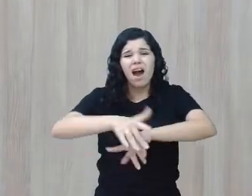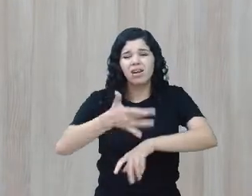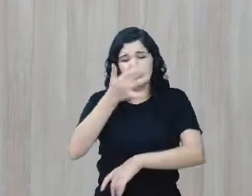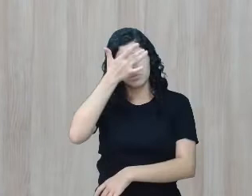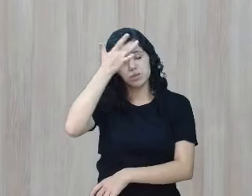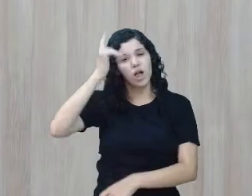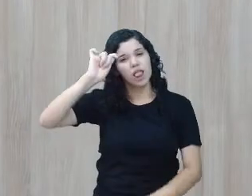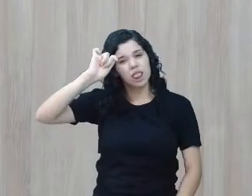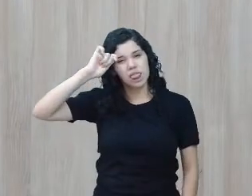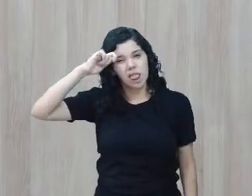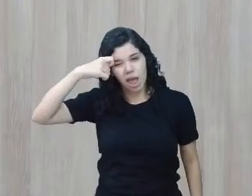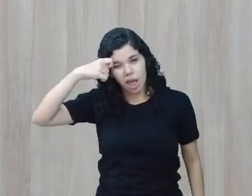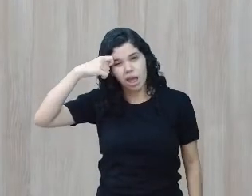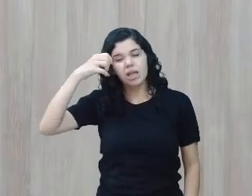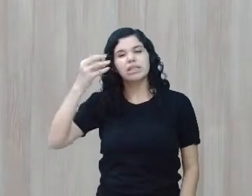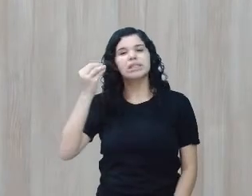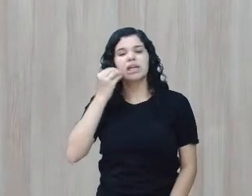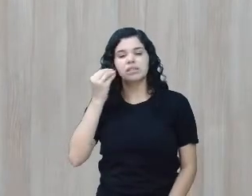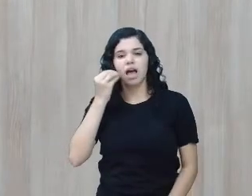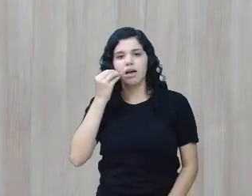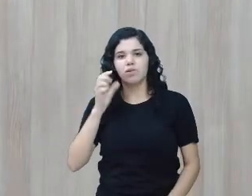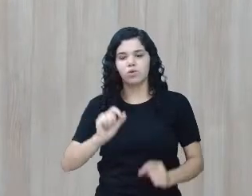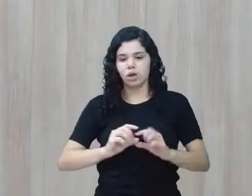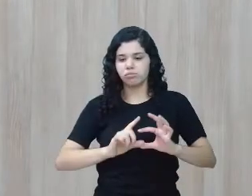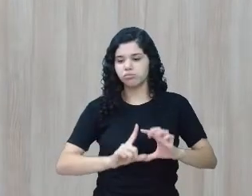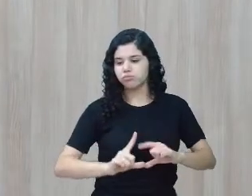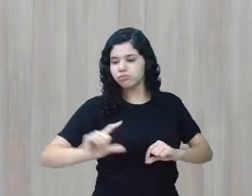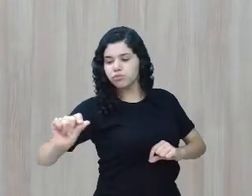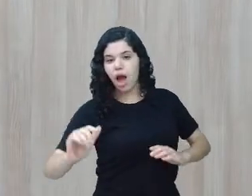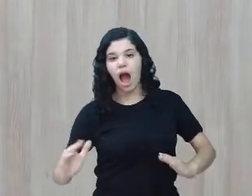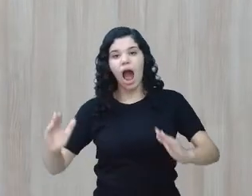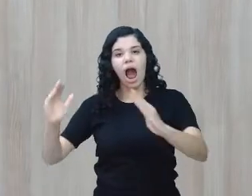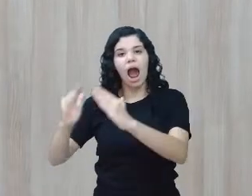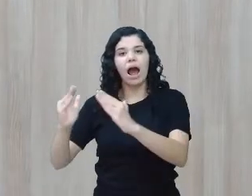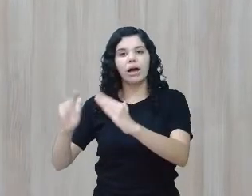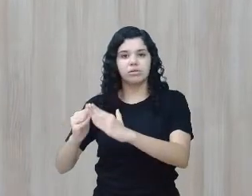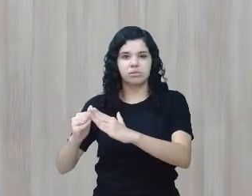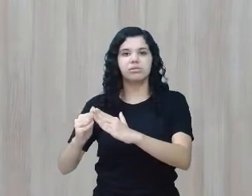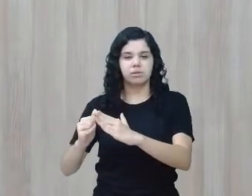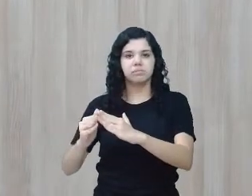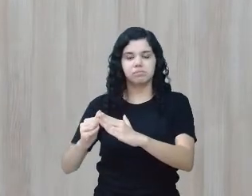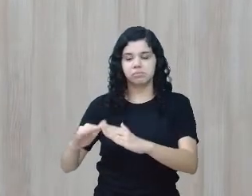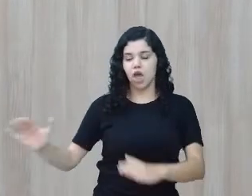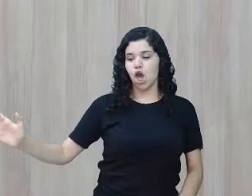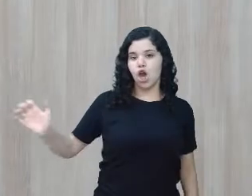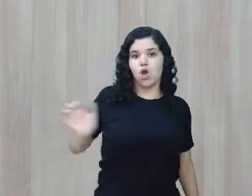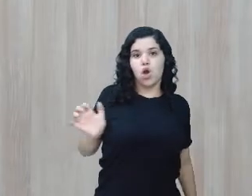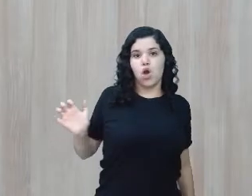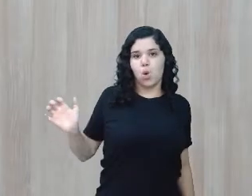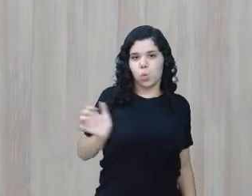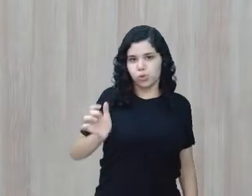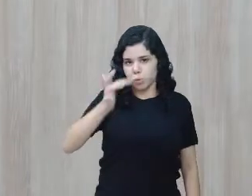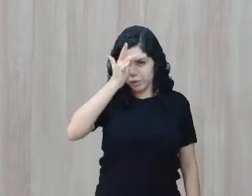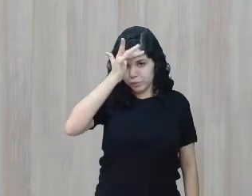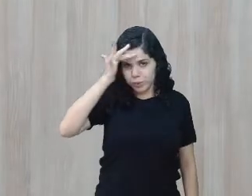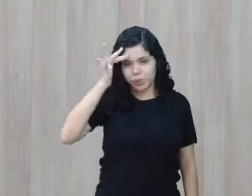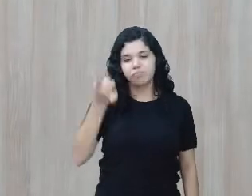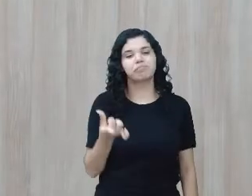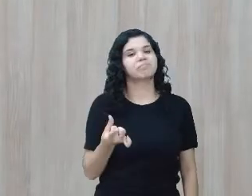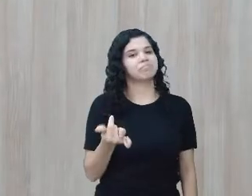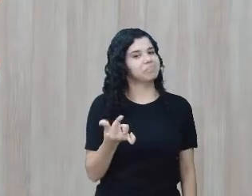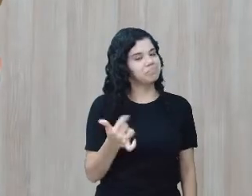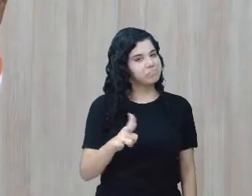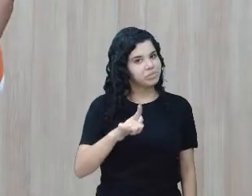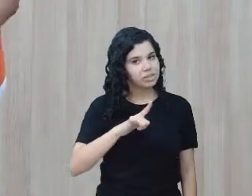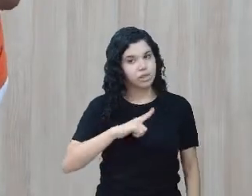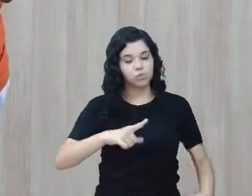tiradas para a casa grande, onde tinham os senhores que tinham posses. Então esses negros, capitães no